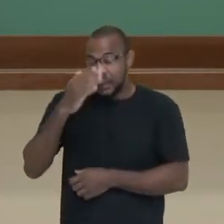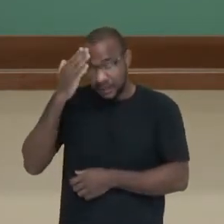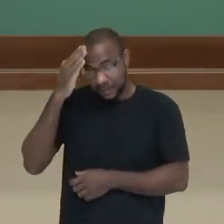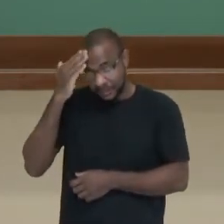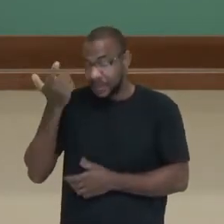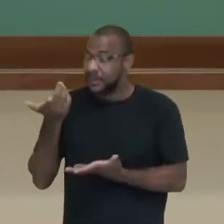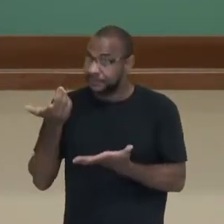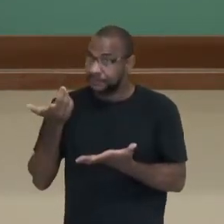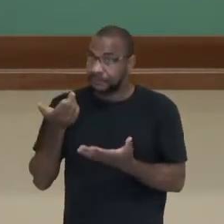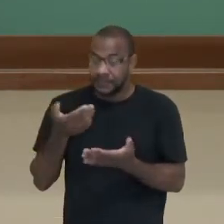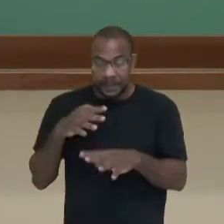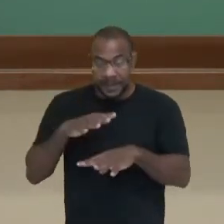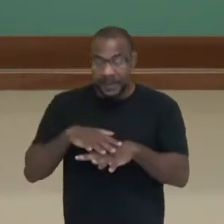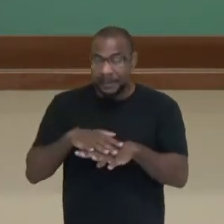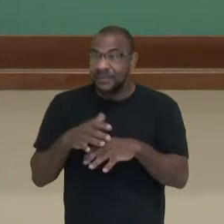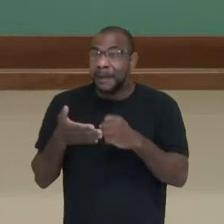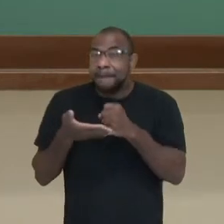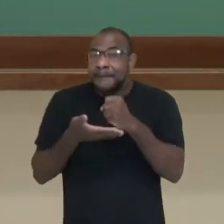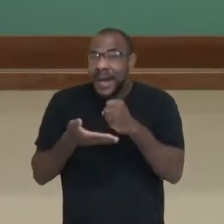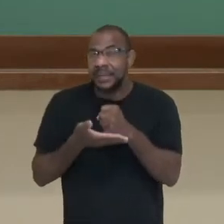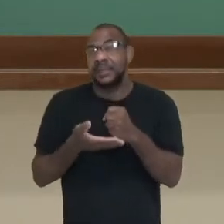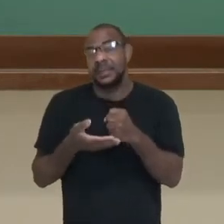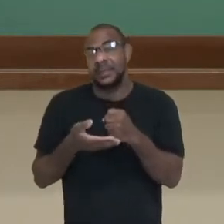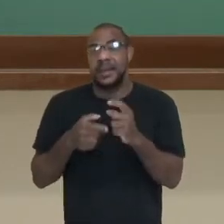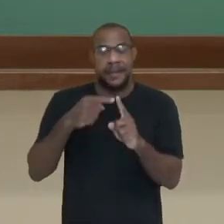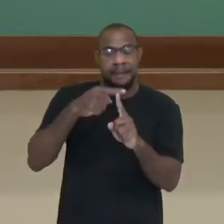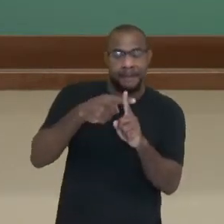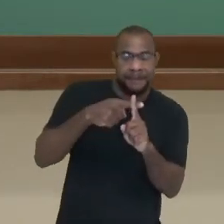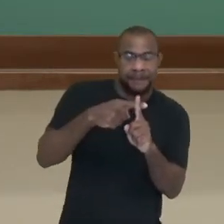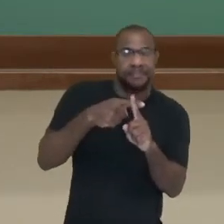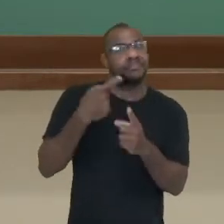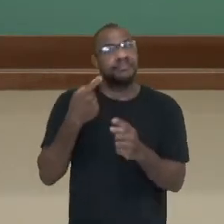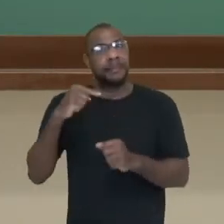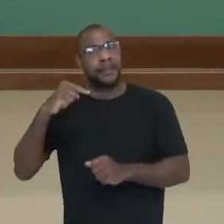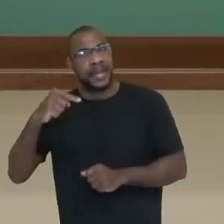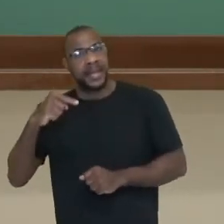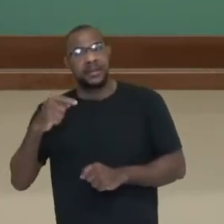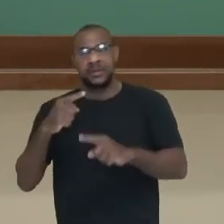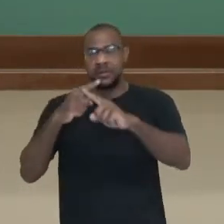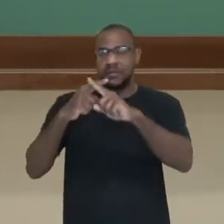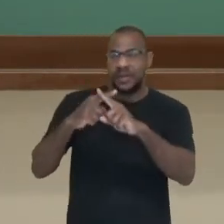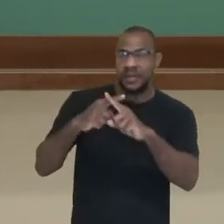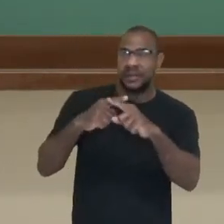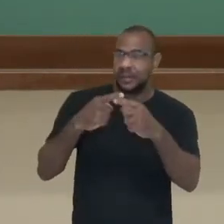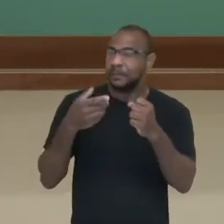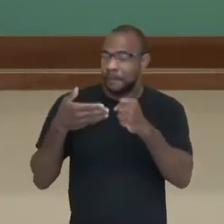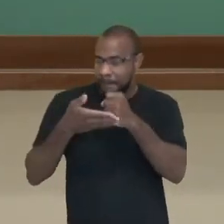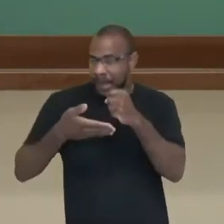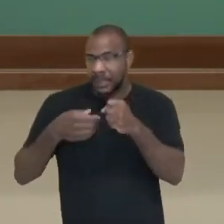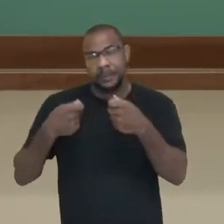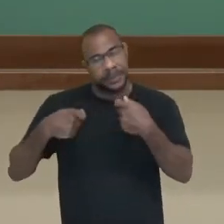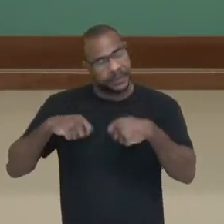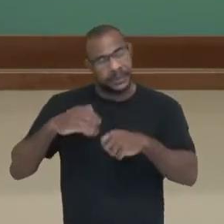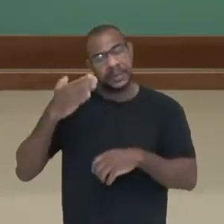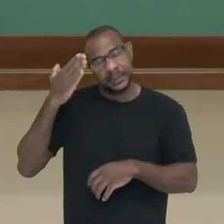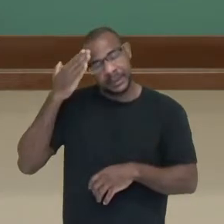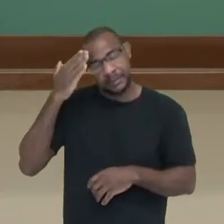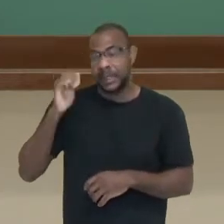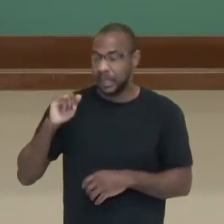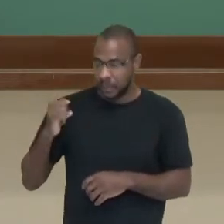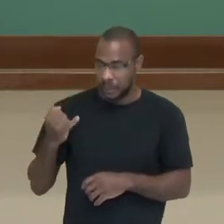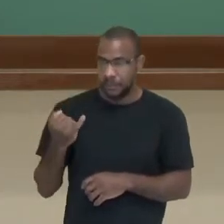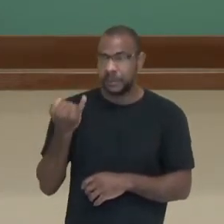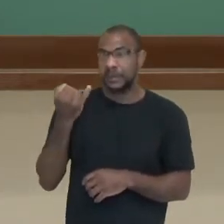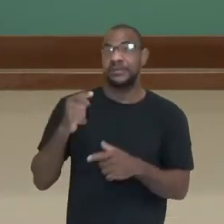você, é o mínimo que você precisa saber para que você tenha sucesso no estudo da física. Não só da física, como